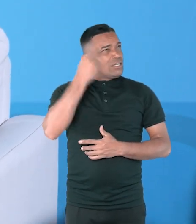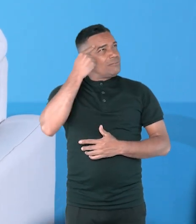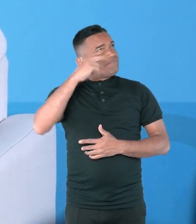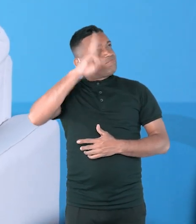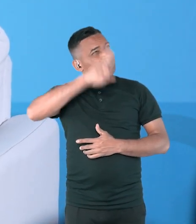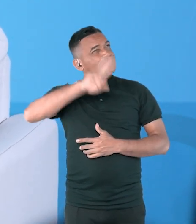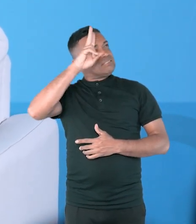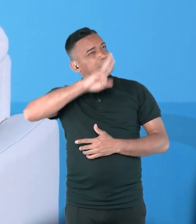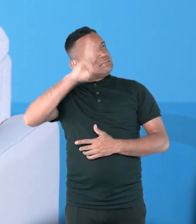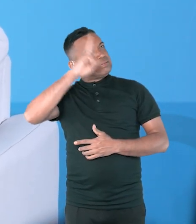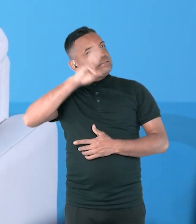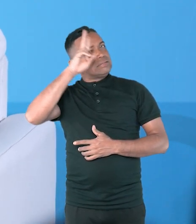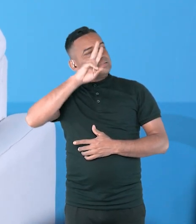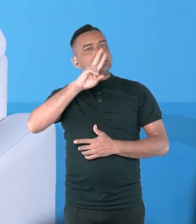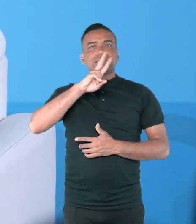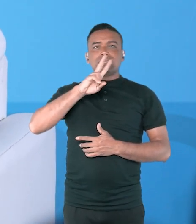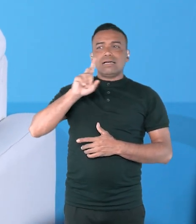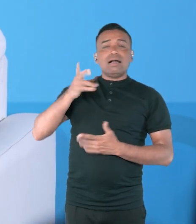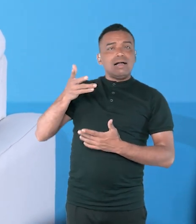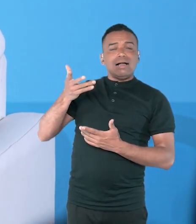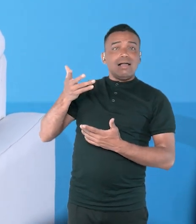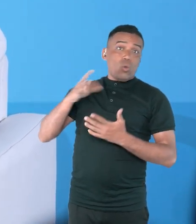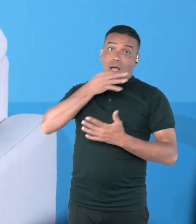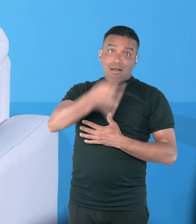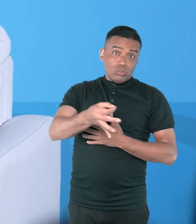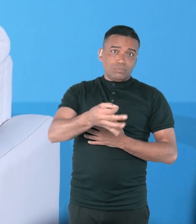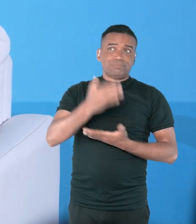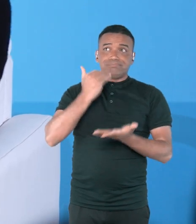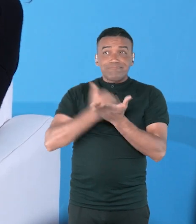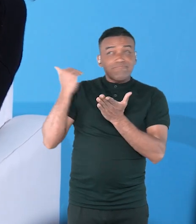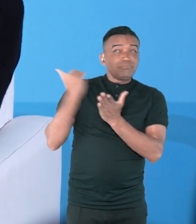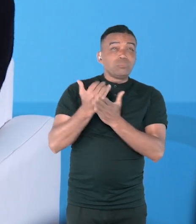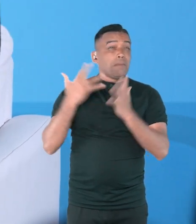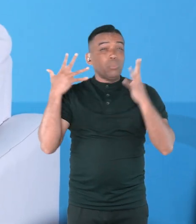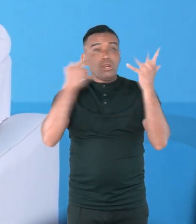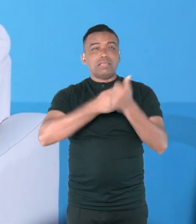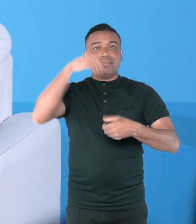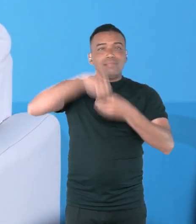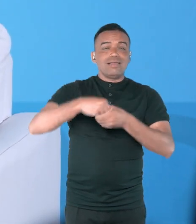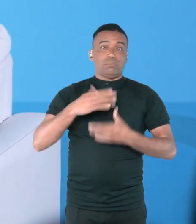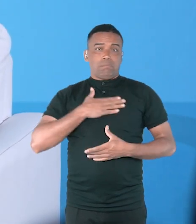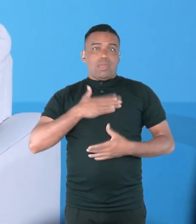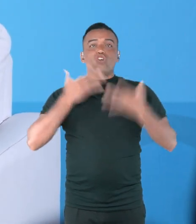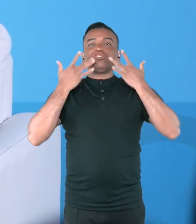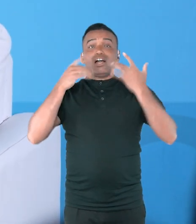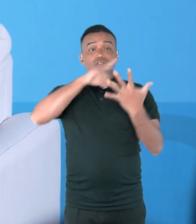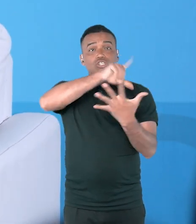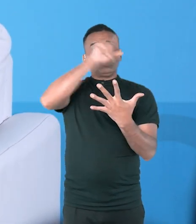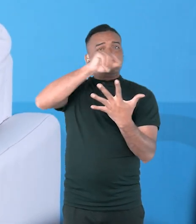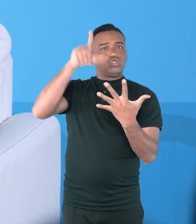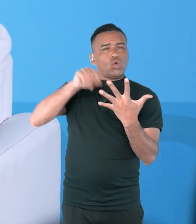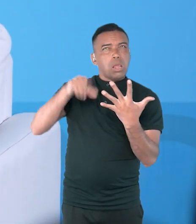você trouxer para cá ou para lá, as pessoas... E eu acho que uma das coisas mais bonitas dessa peça é que, quando a